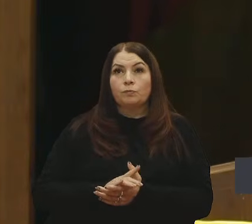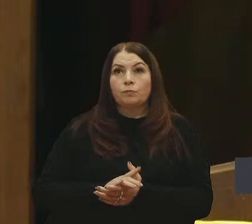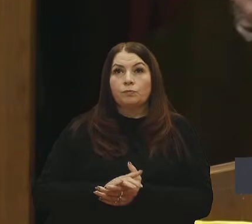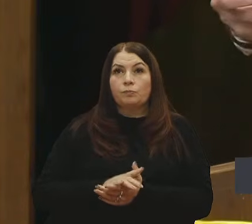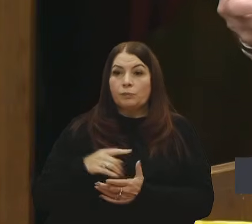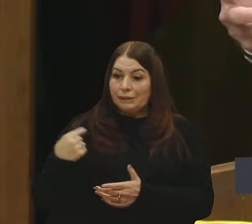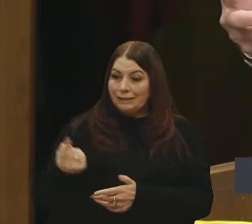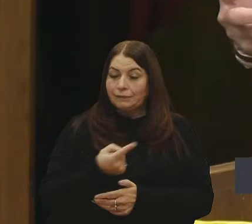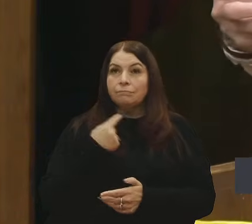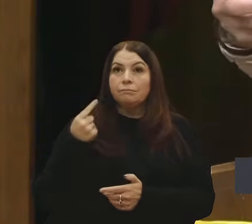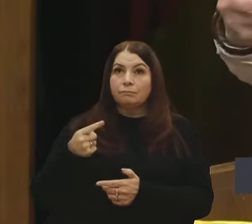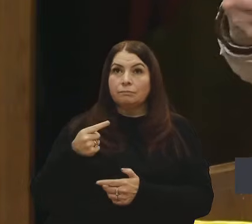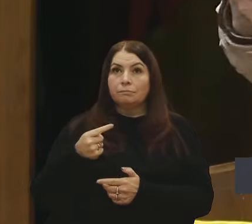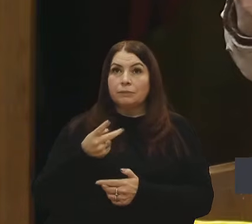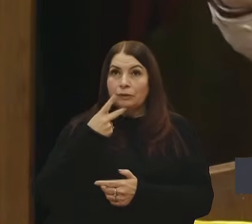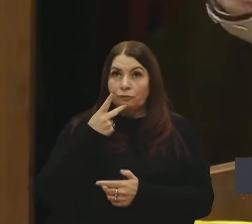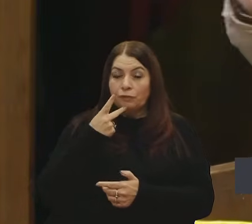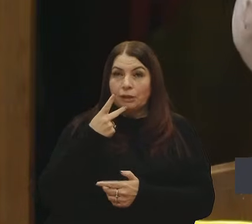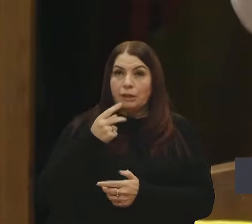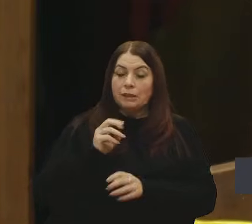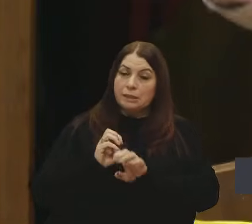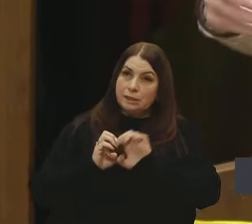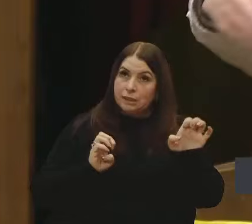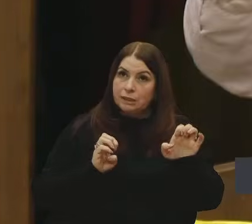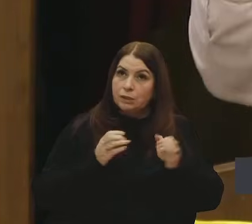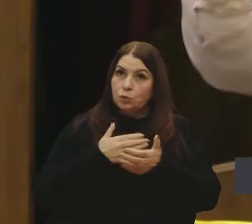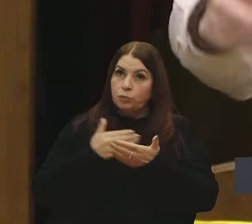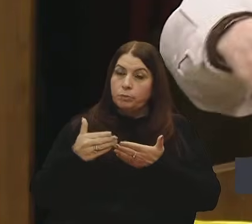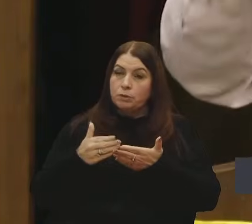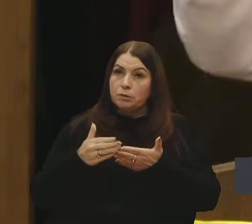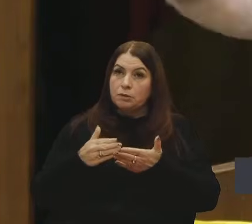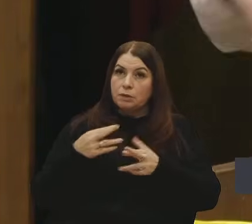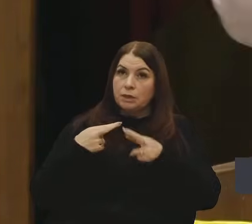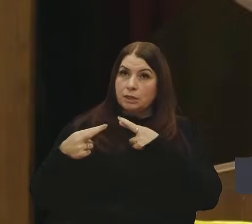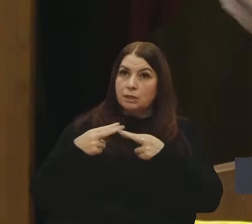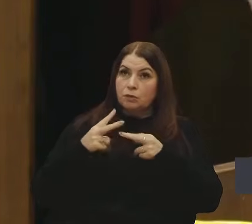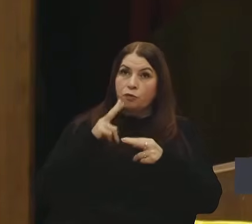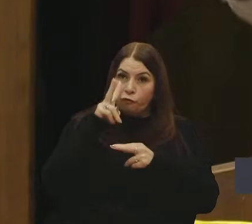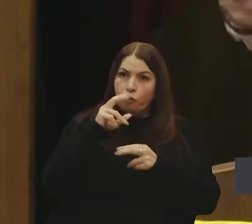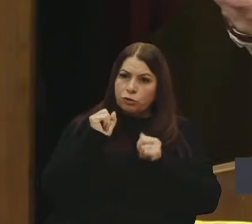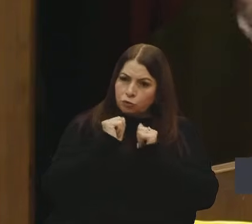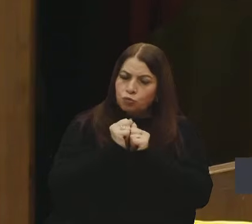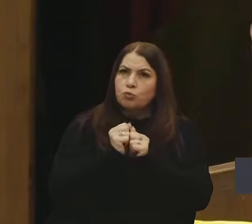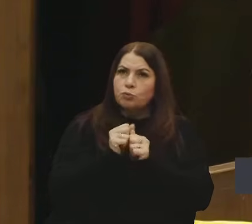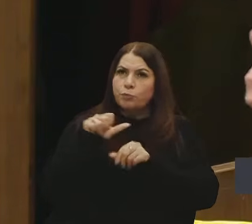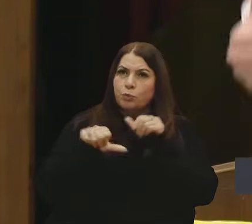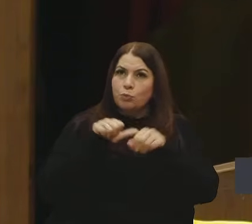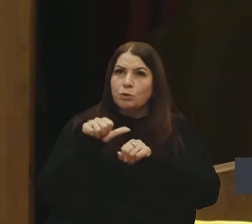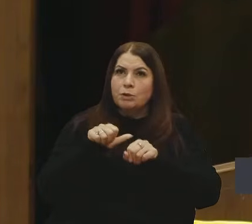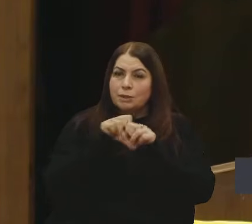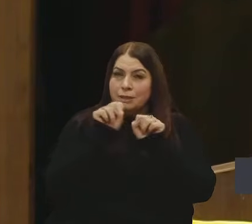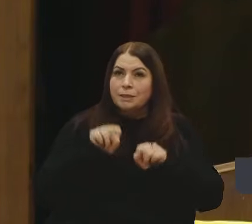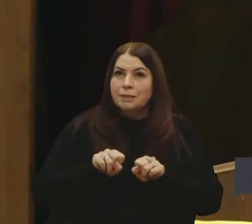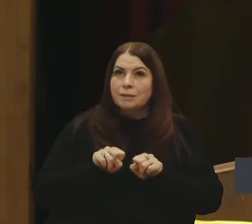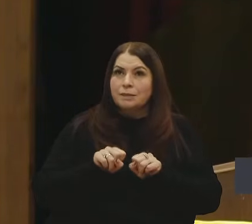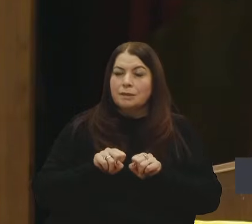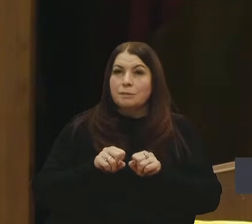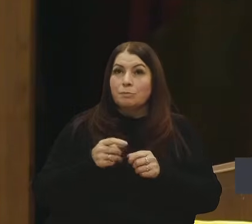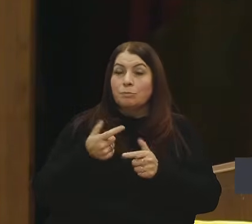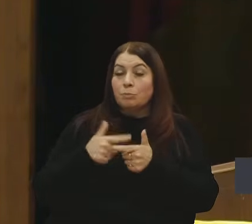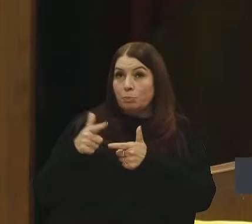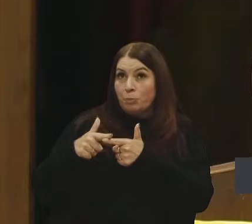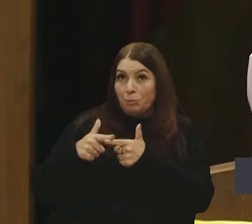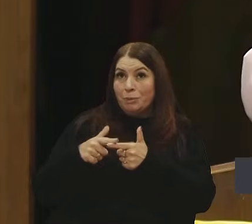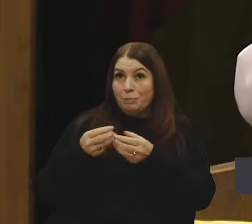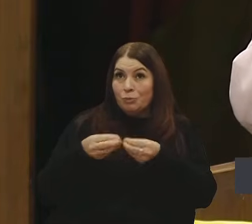campo, que se diz de esquerda, temos que começar a ter correlação de força para alterar esse sistema, porque é danoso